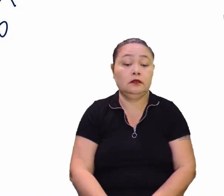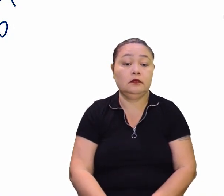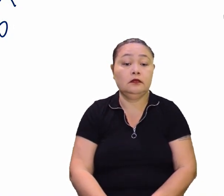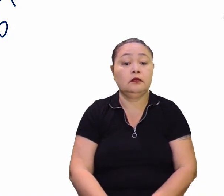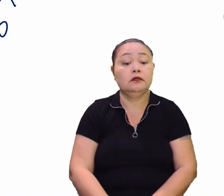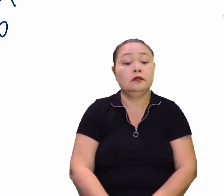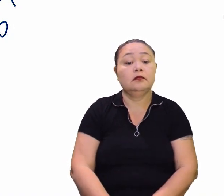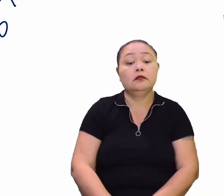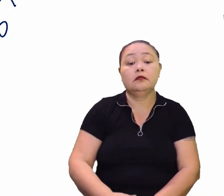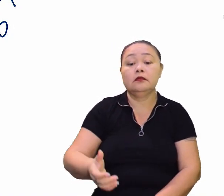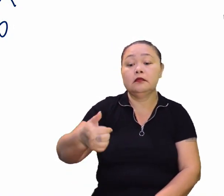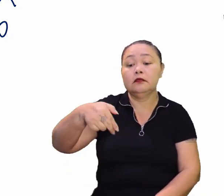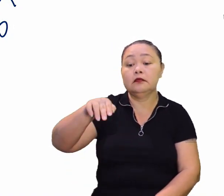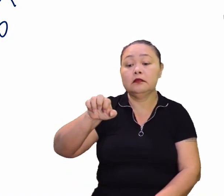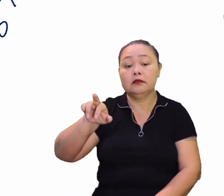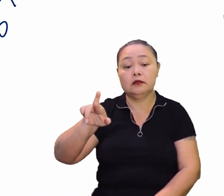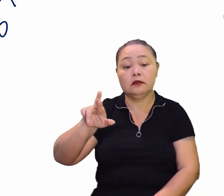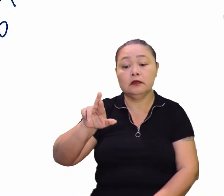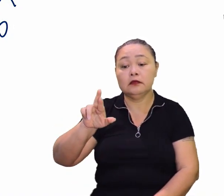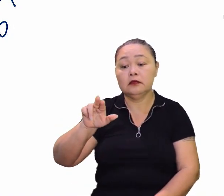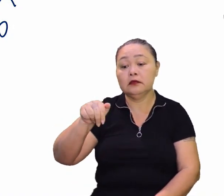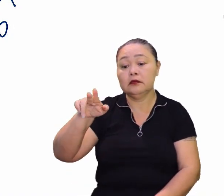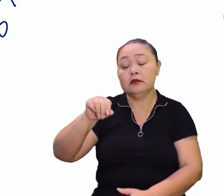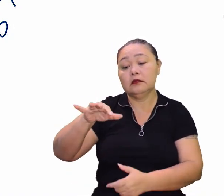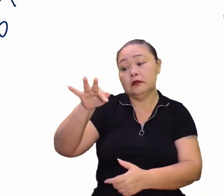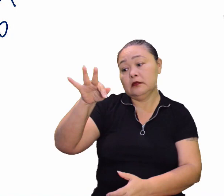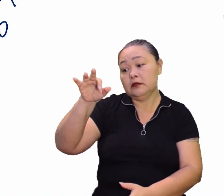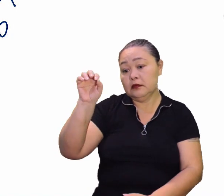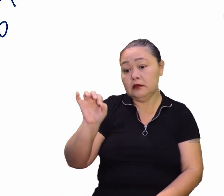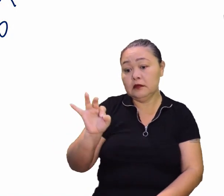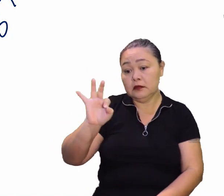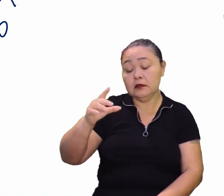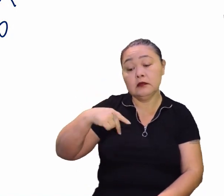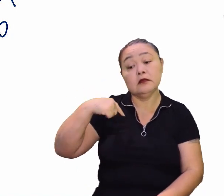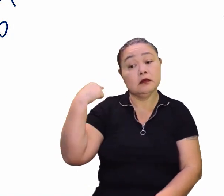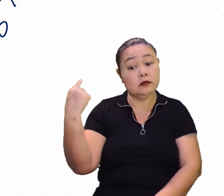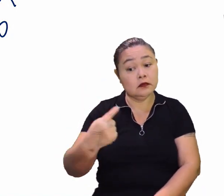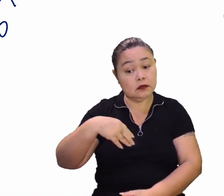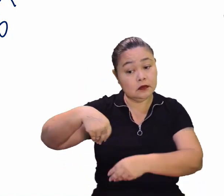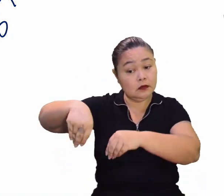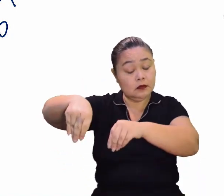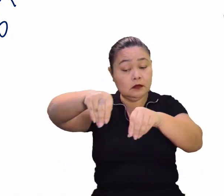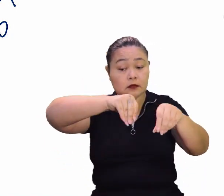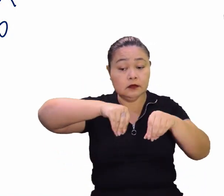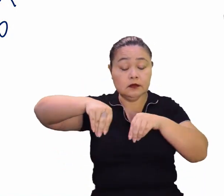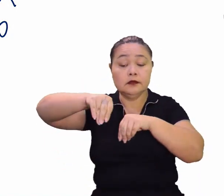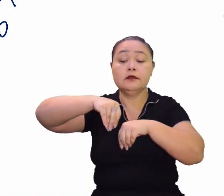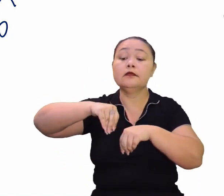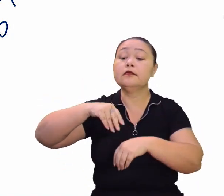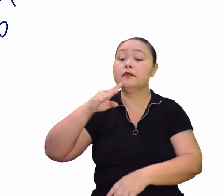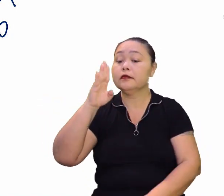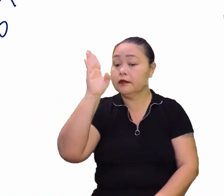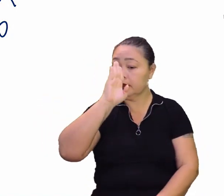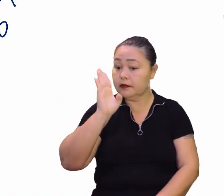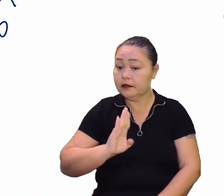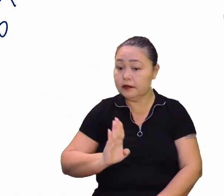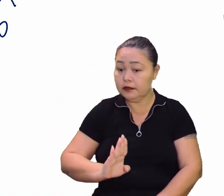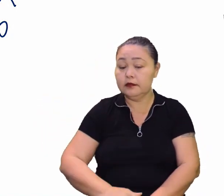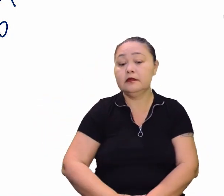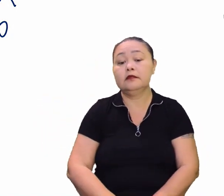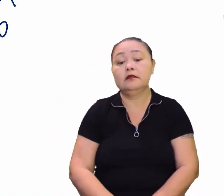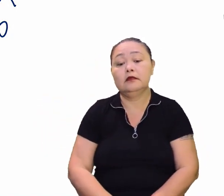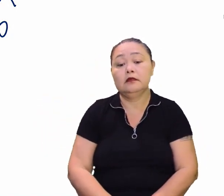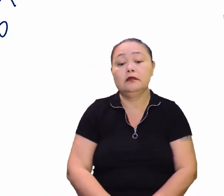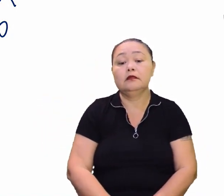E o alquífero Guarani, 70% no nosso território nacional. Ali, 70% em